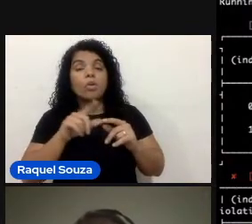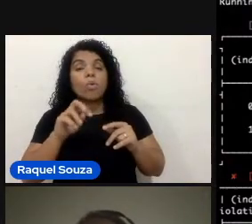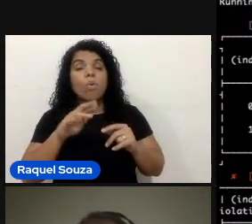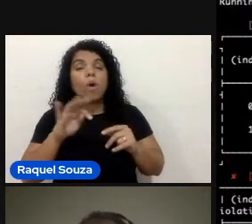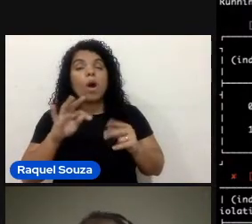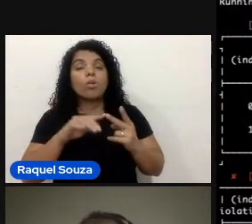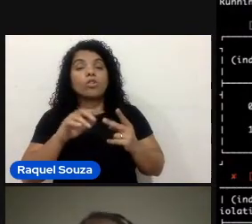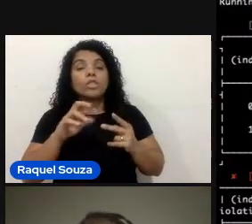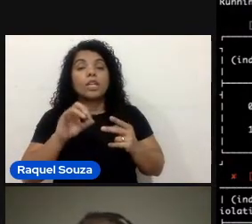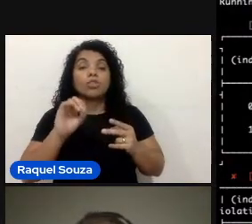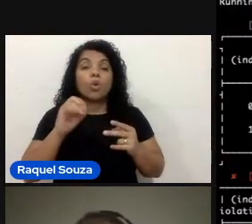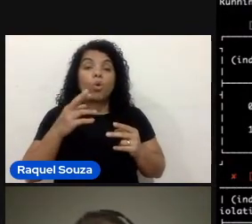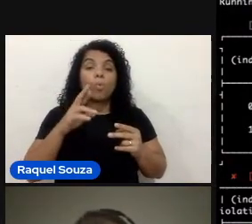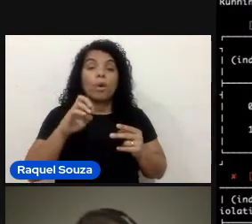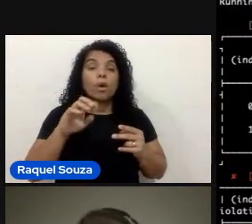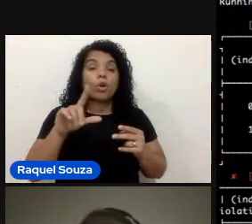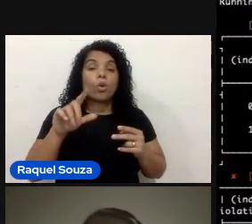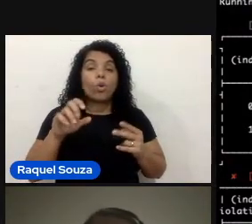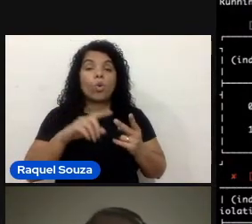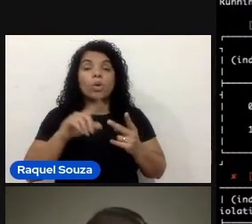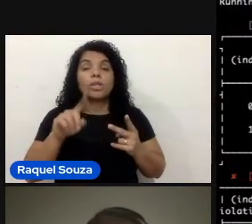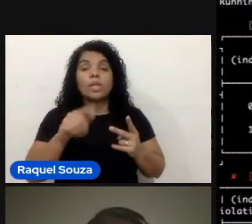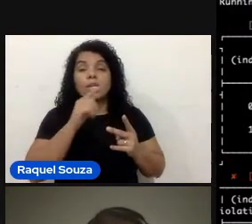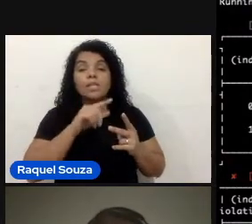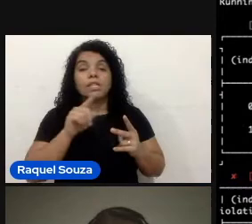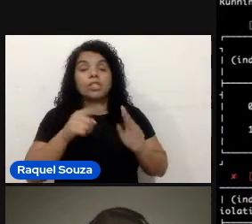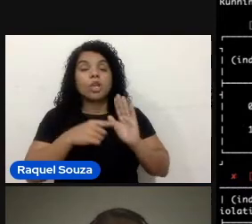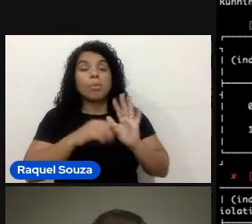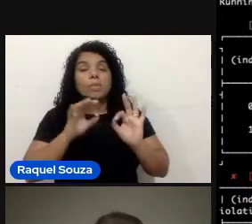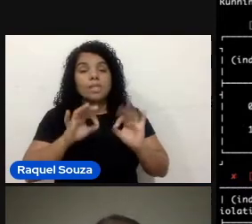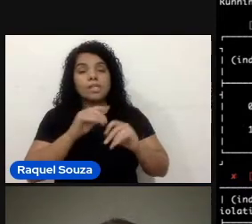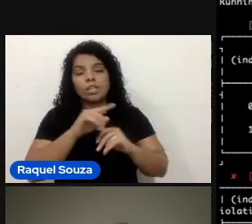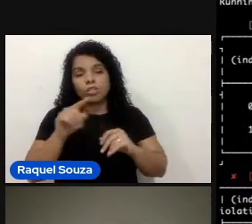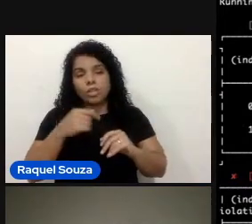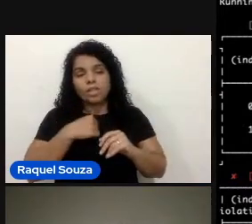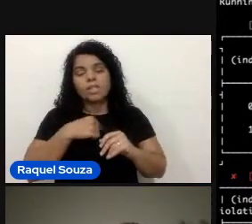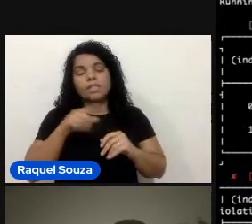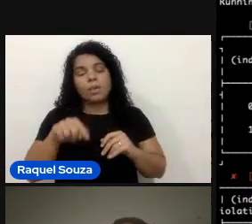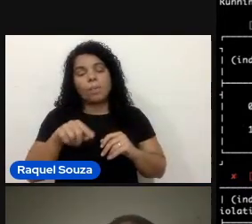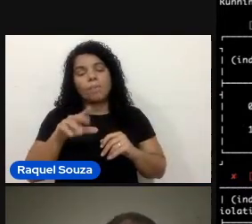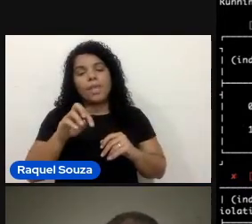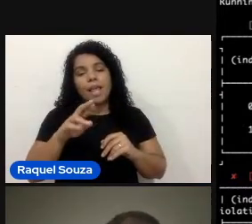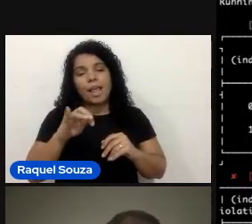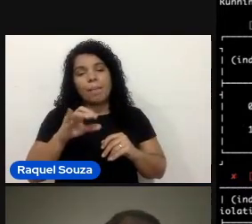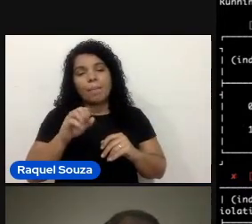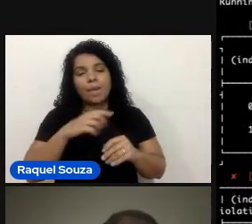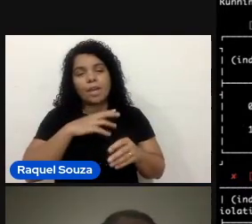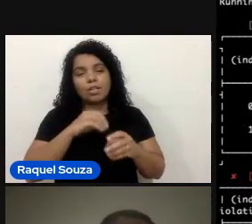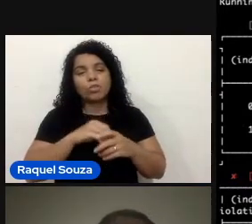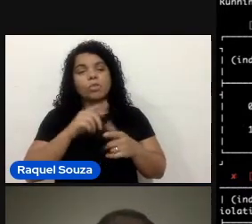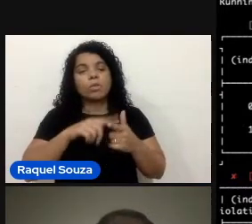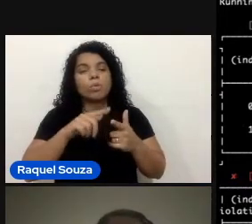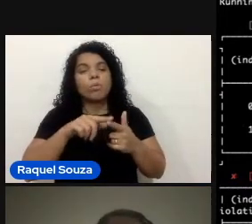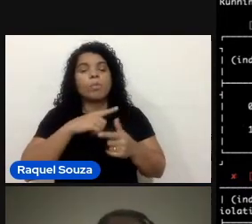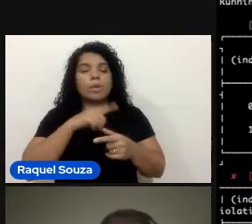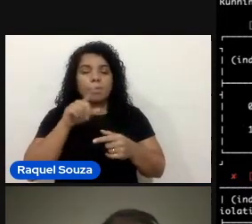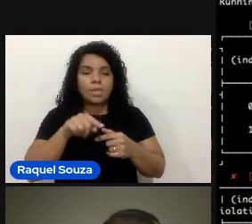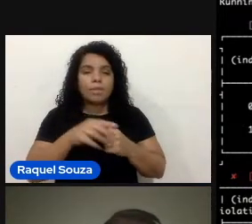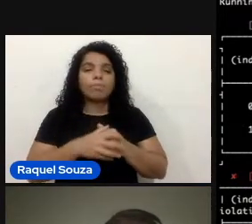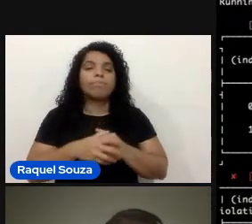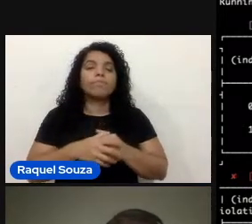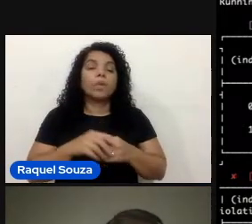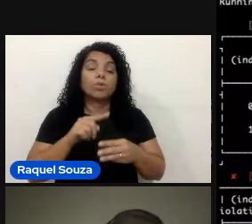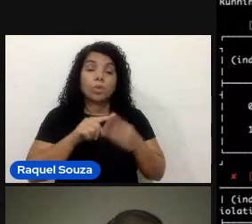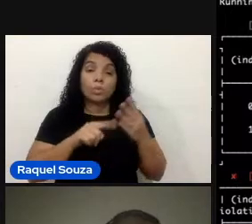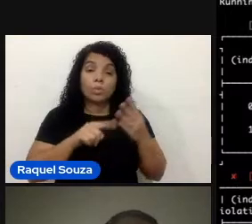role que seja non presentation. E aqui são os elementos que estão com esse problema. Então, são 3